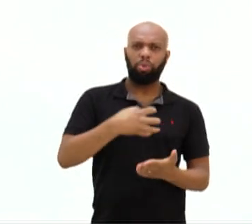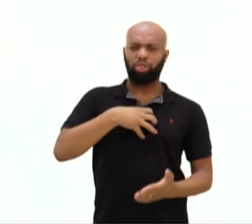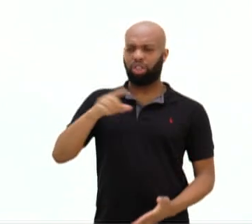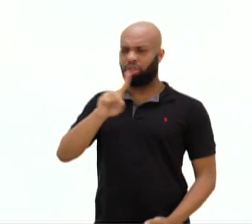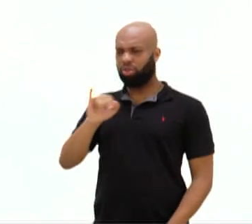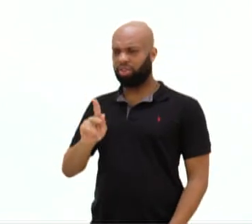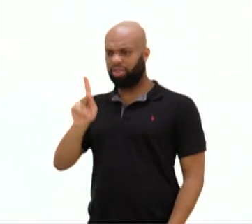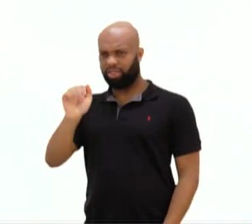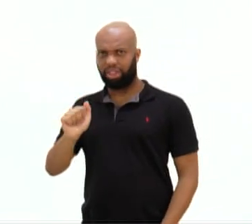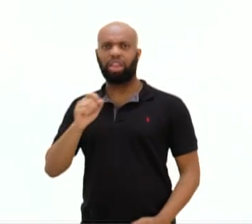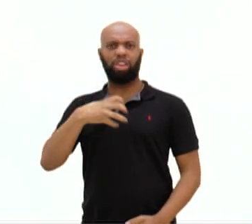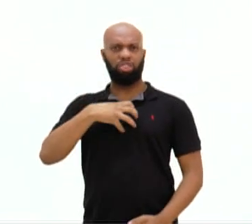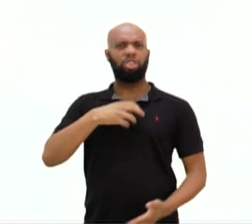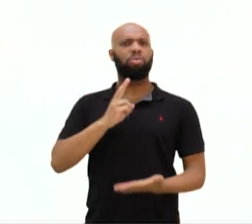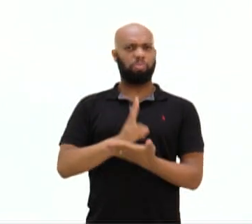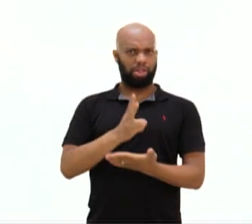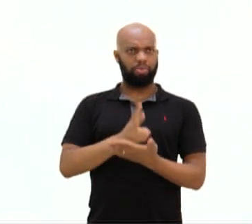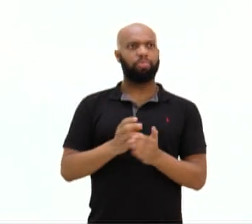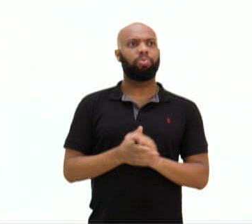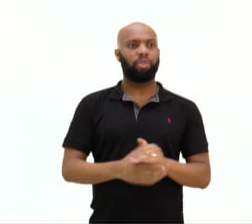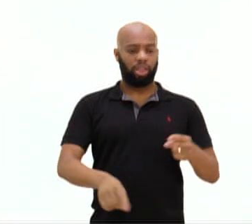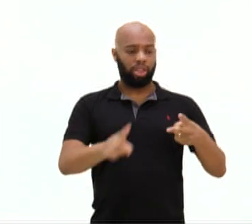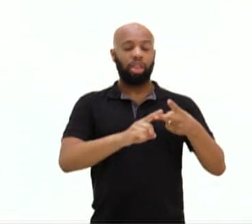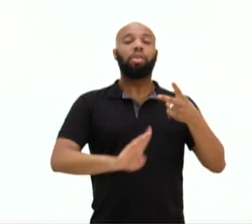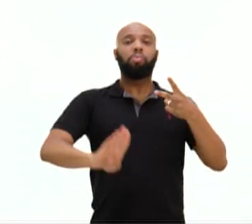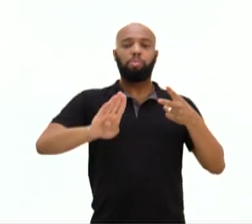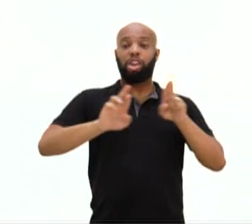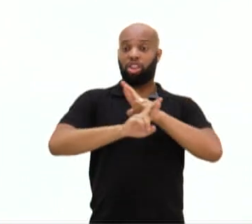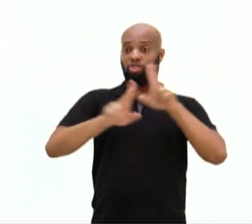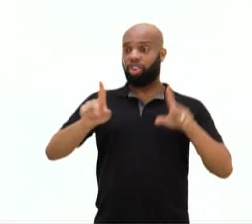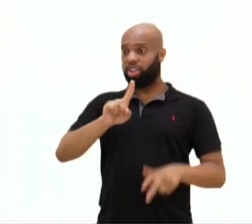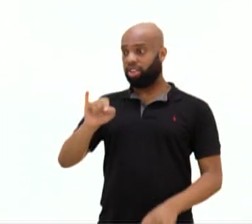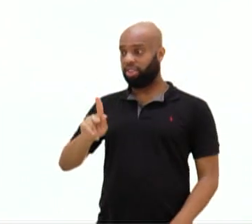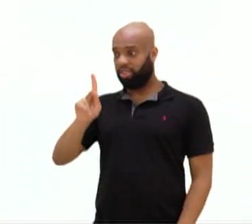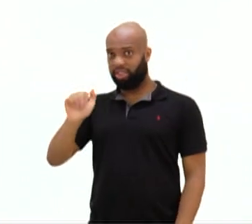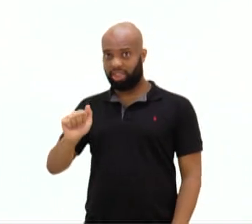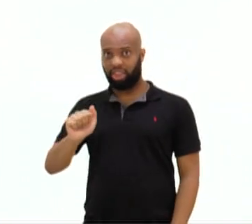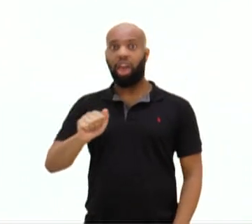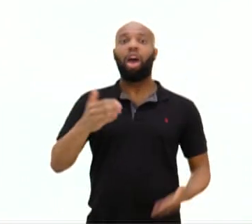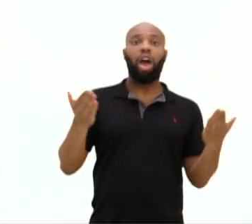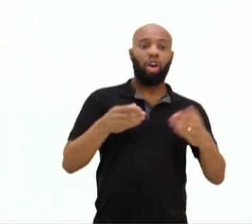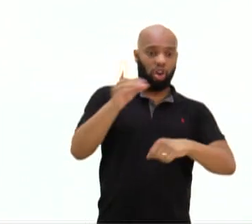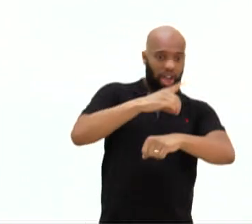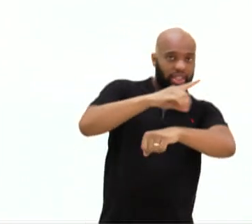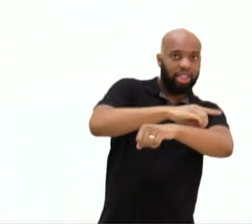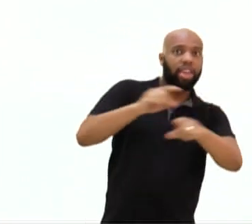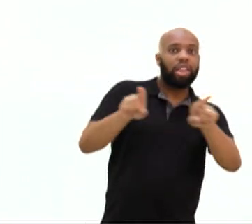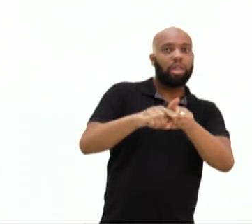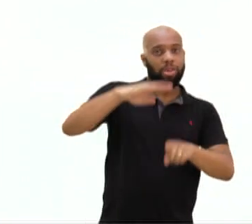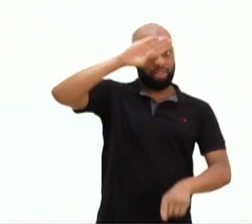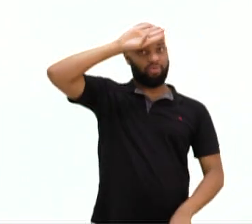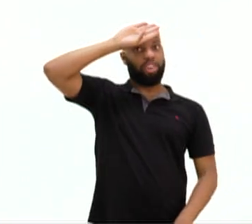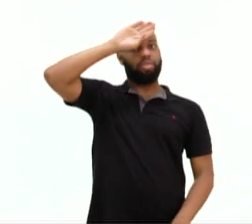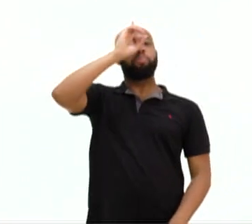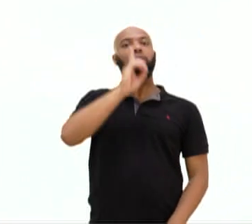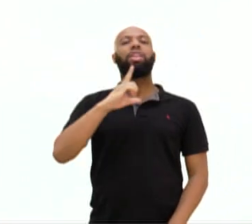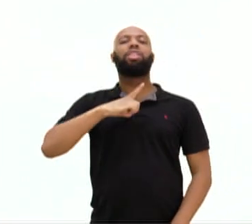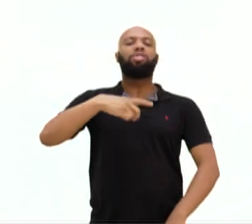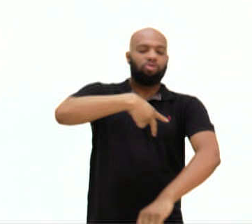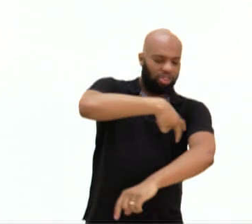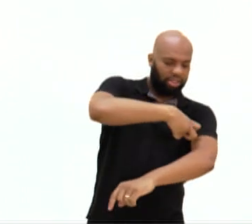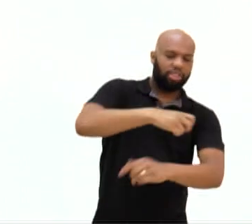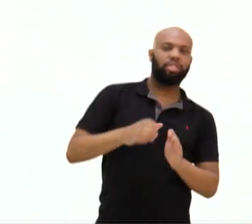vírus. B. Diferentemente do Zika vírus, febre amarela e dengue possuem vacina. C. Possuem